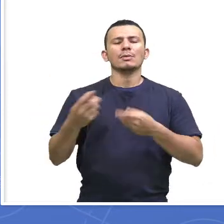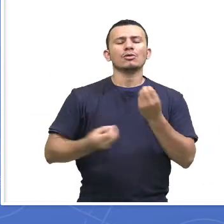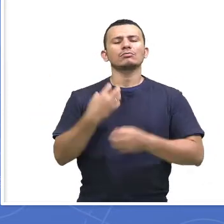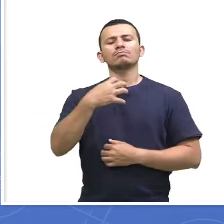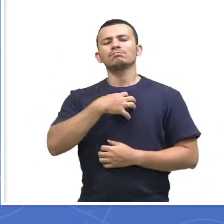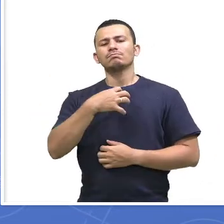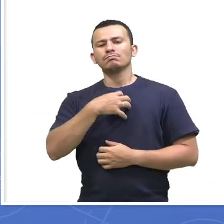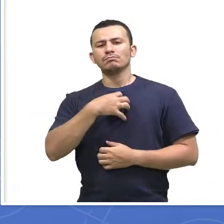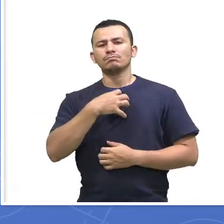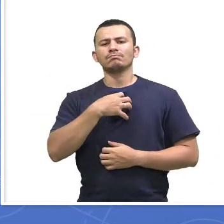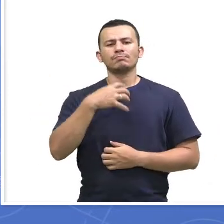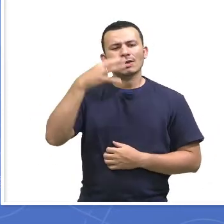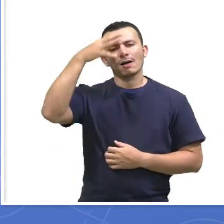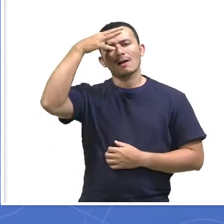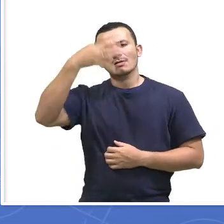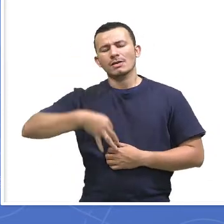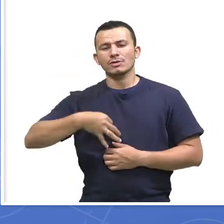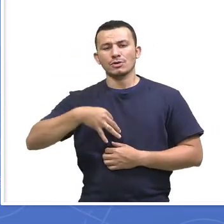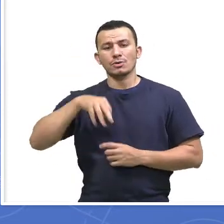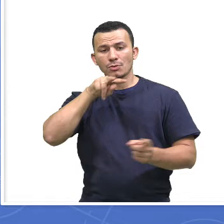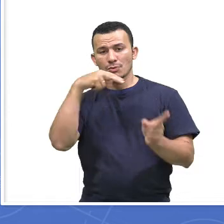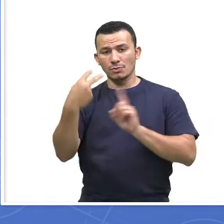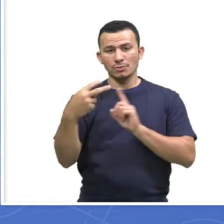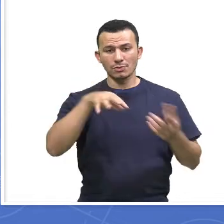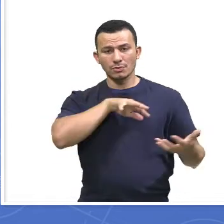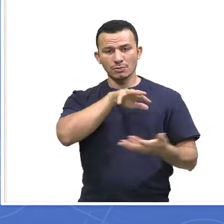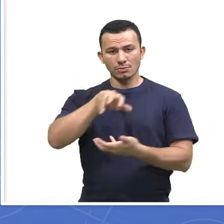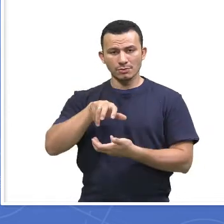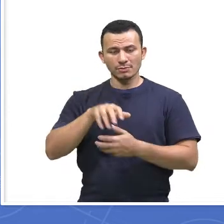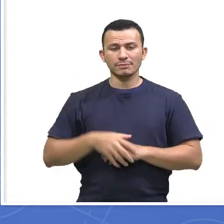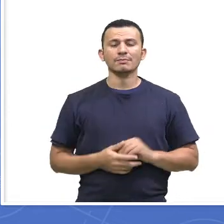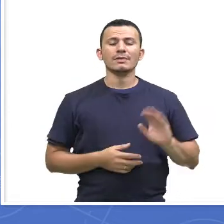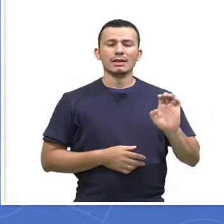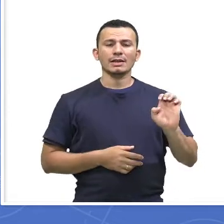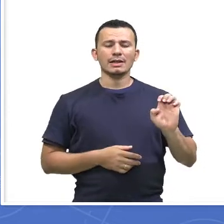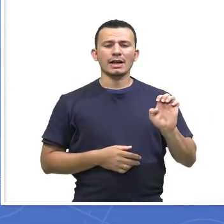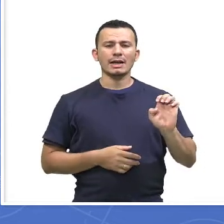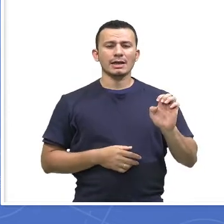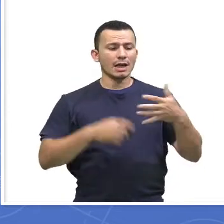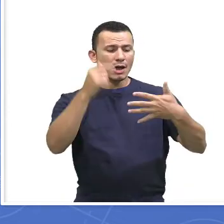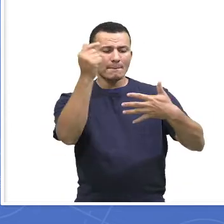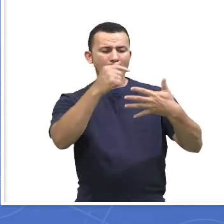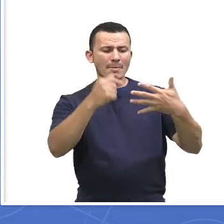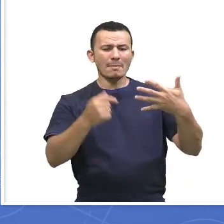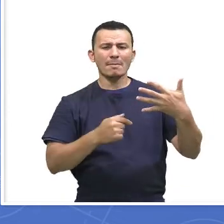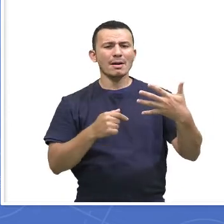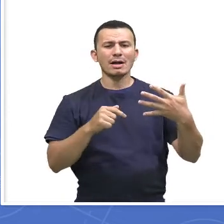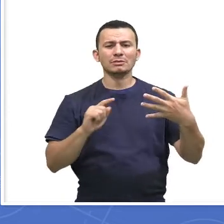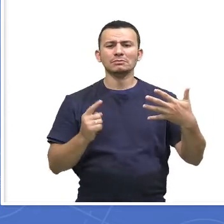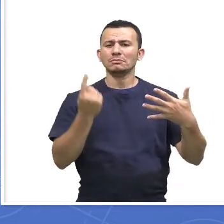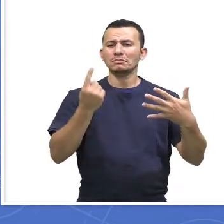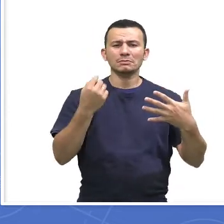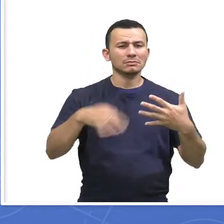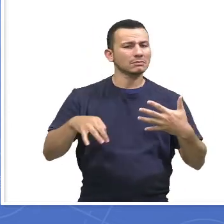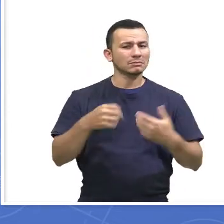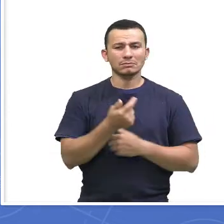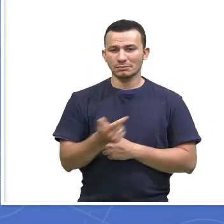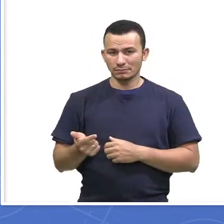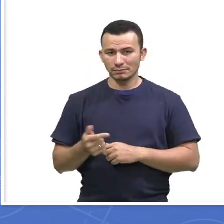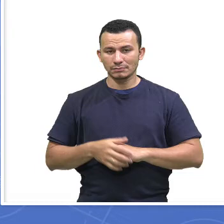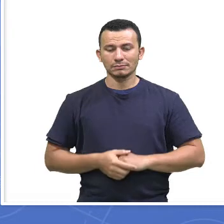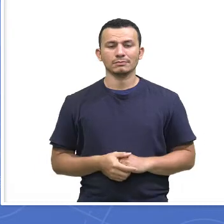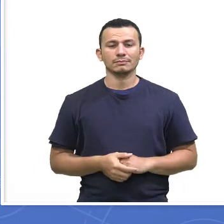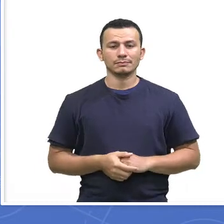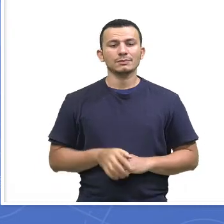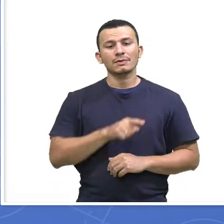elas compreendiam o mundo. E a letra E, nenhuma das alternativas estão corretas. Então, você vai